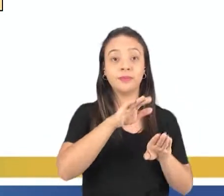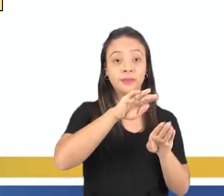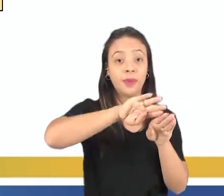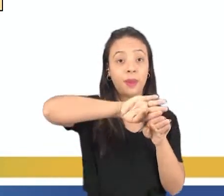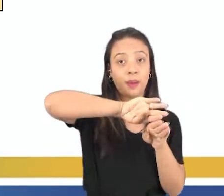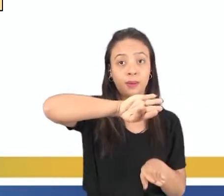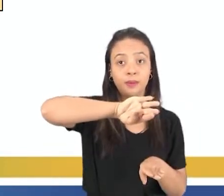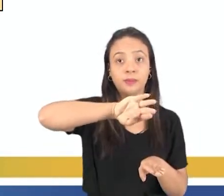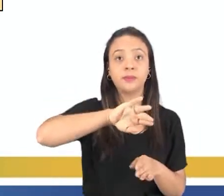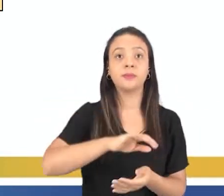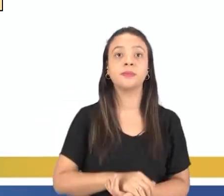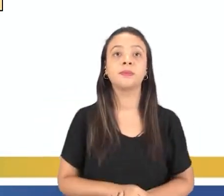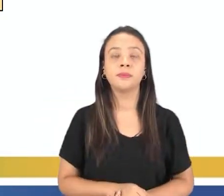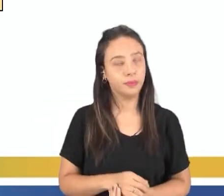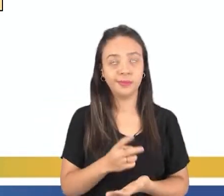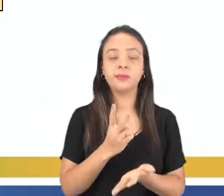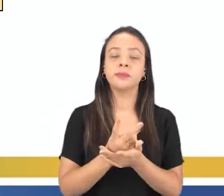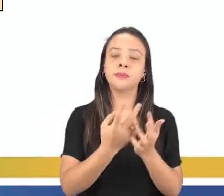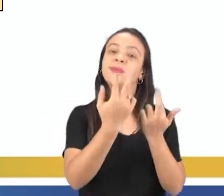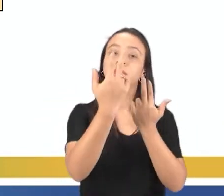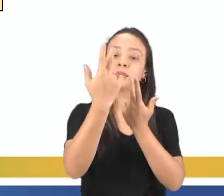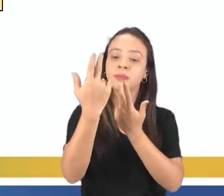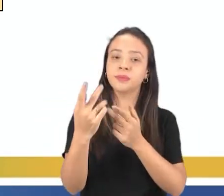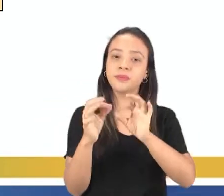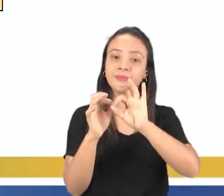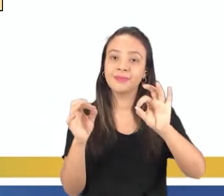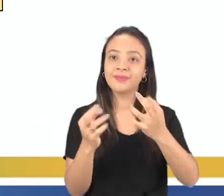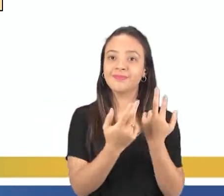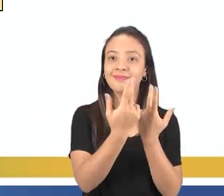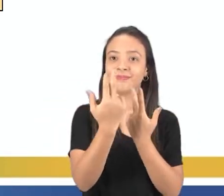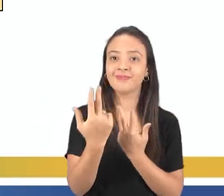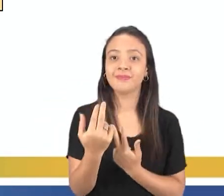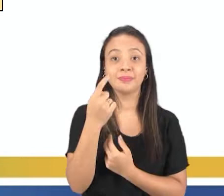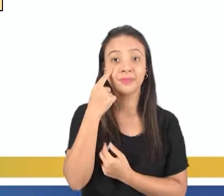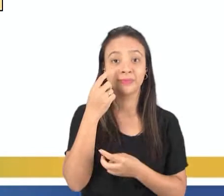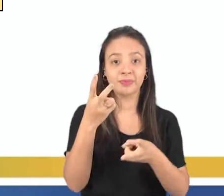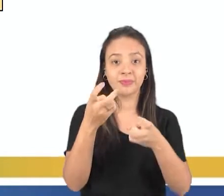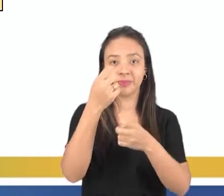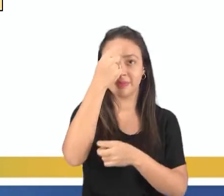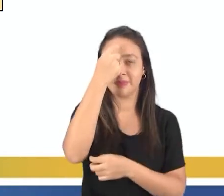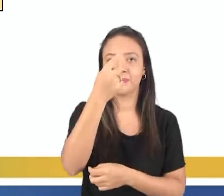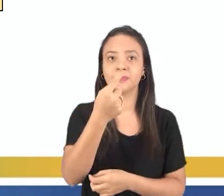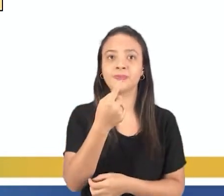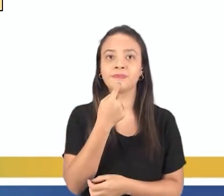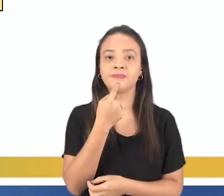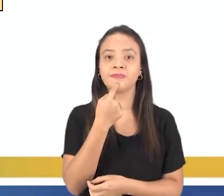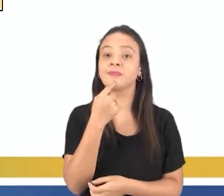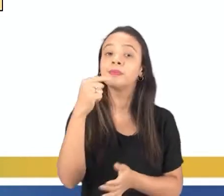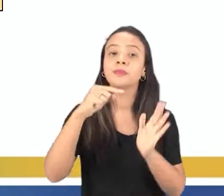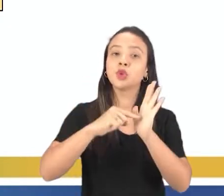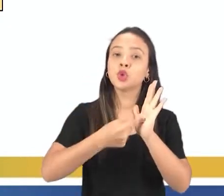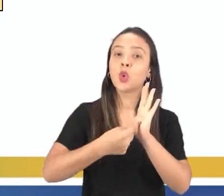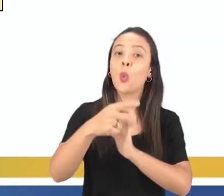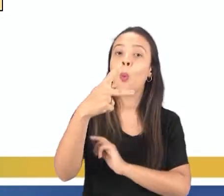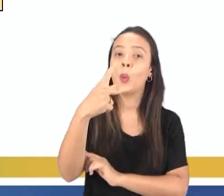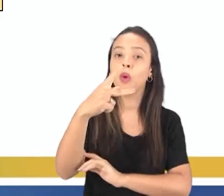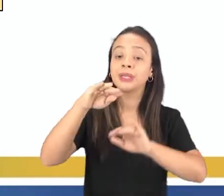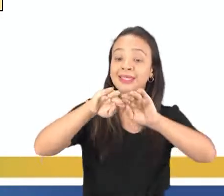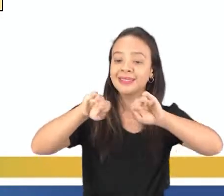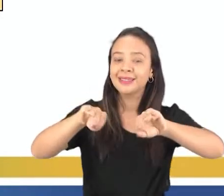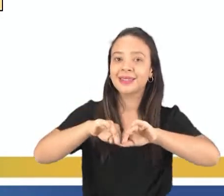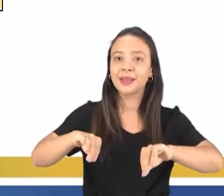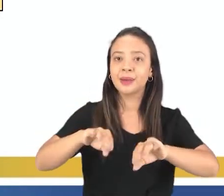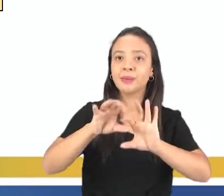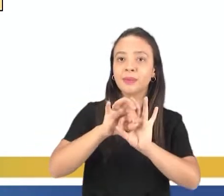em segmentos congruentes. Eles terão a mesma medida. Observem a figura, ó. Esse ponto dividiu as diagonais, né,